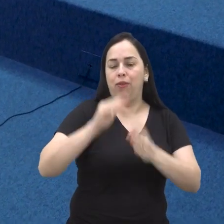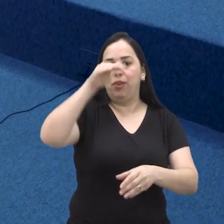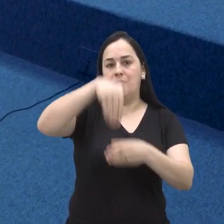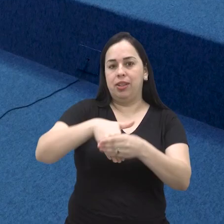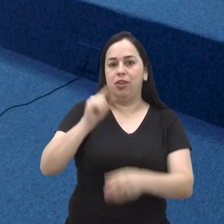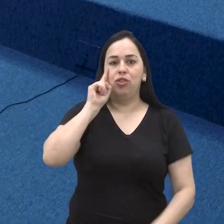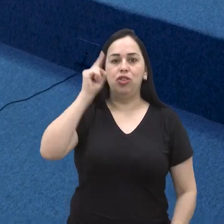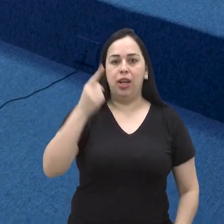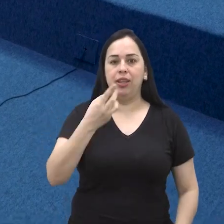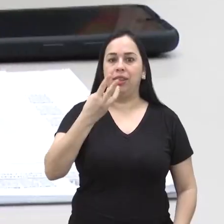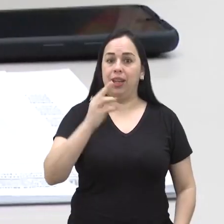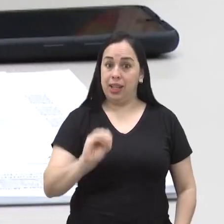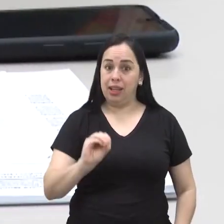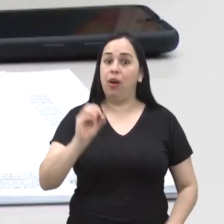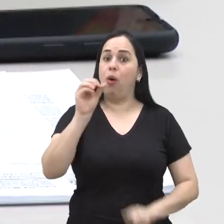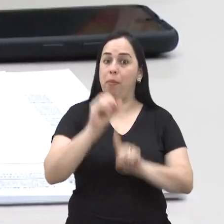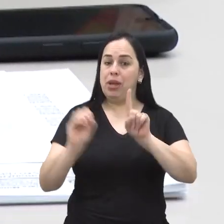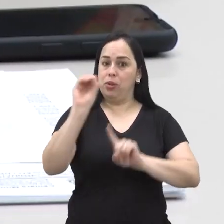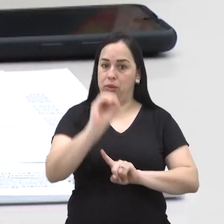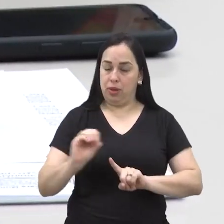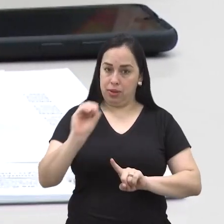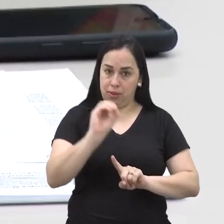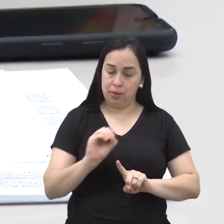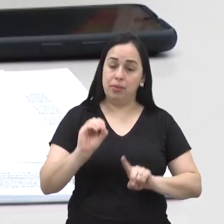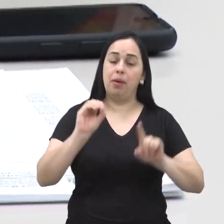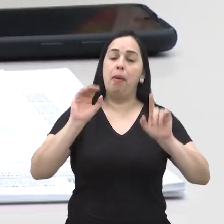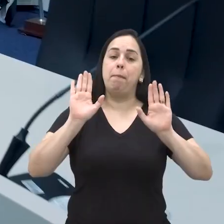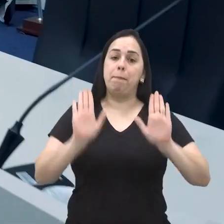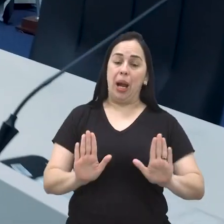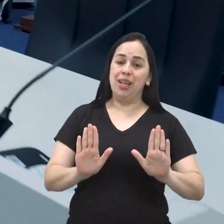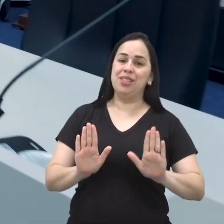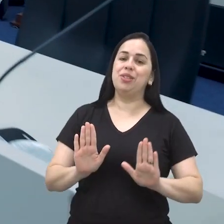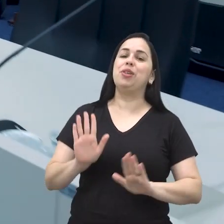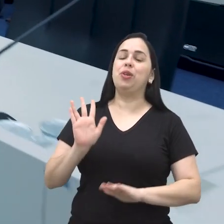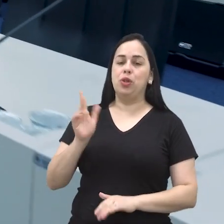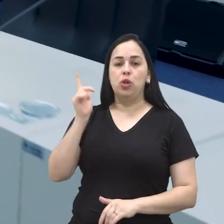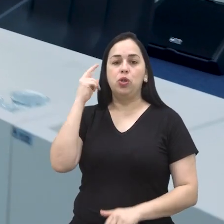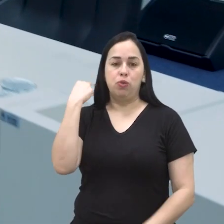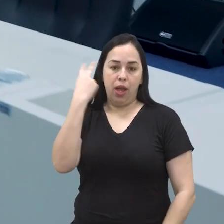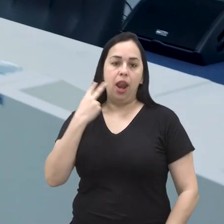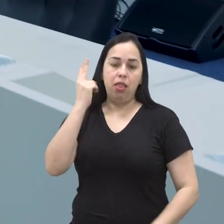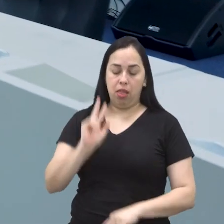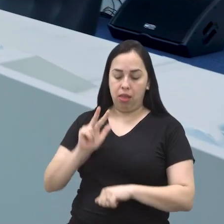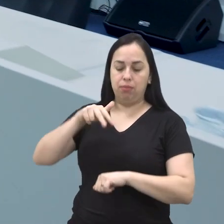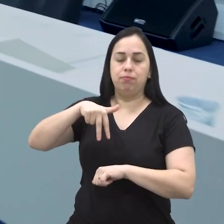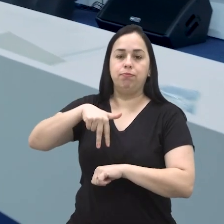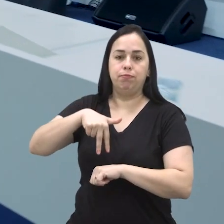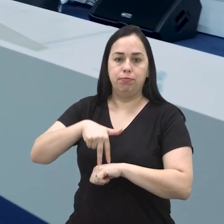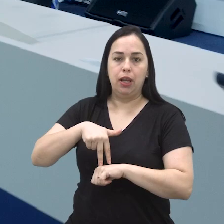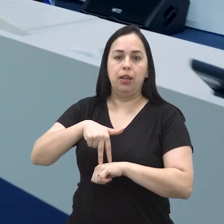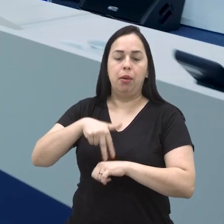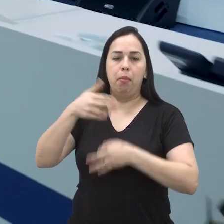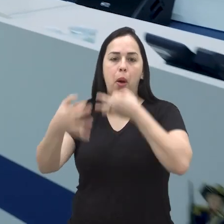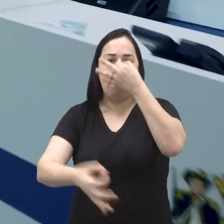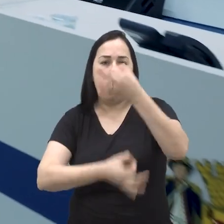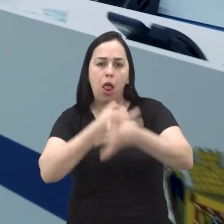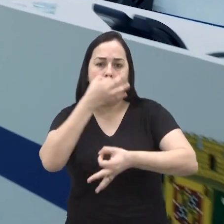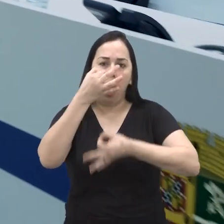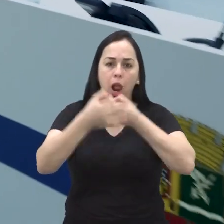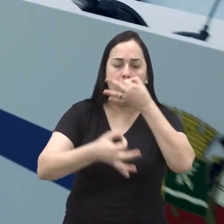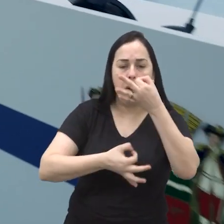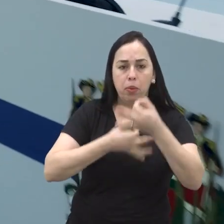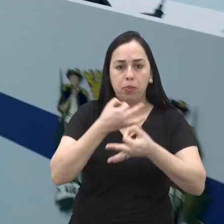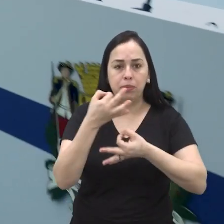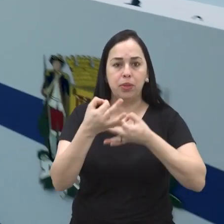dia 31 de outubro. Mesmo com o sobrestamento da votação, parlamentares fizeram uso da fala durante o grande expediente.